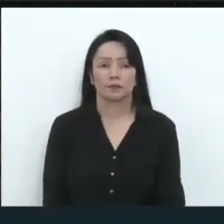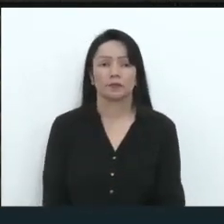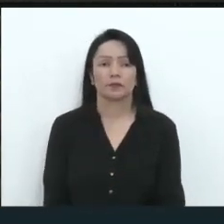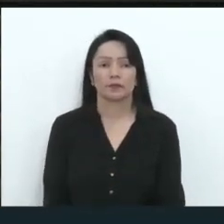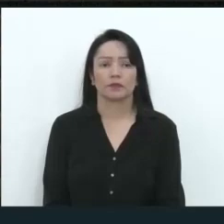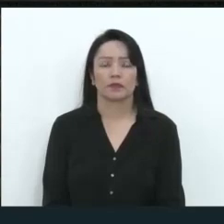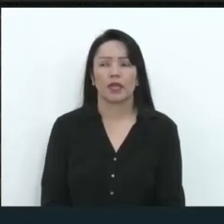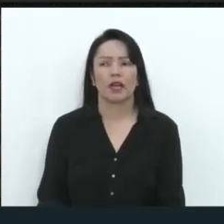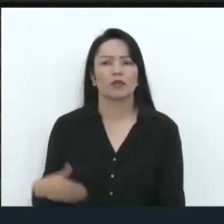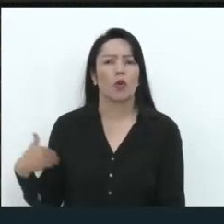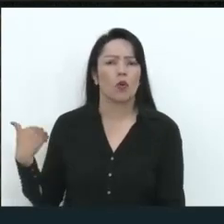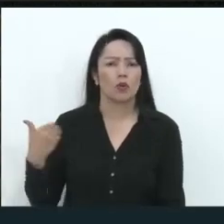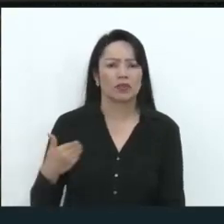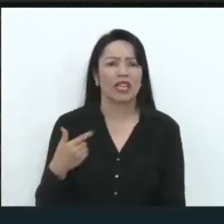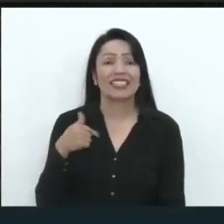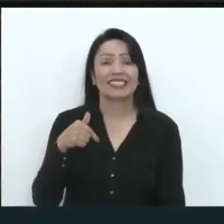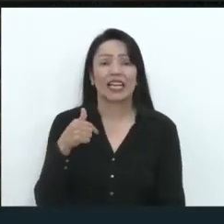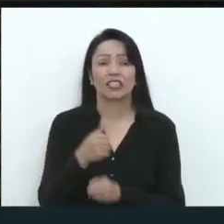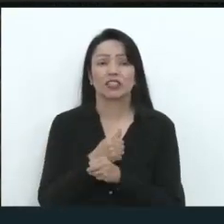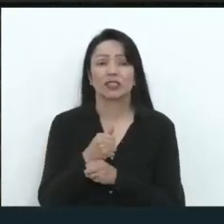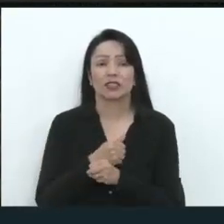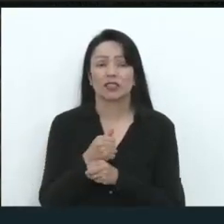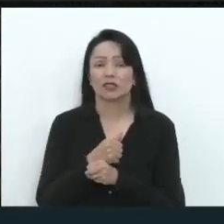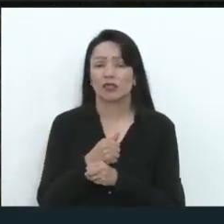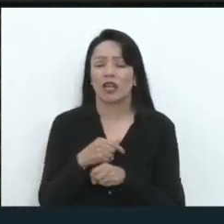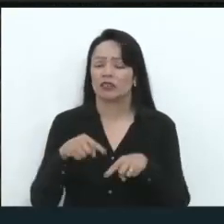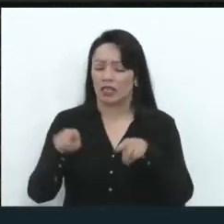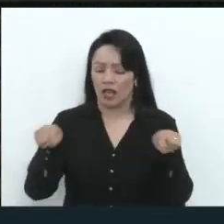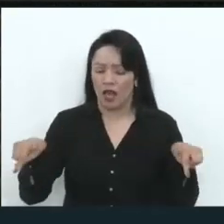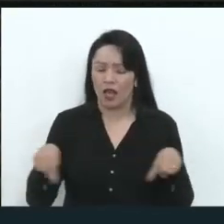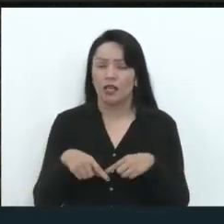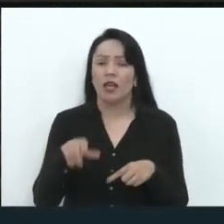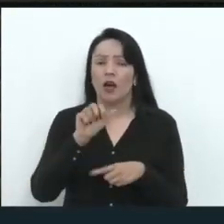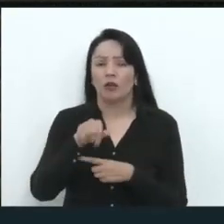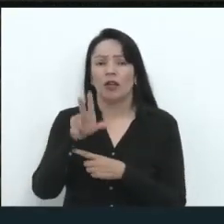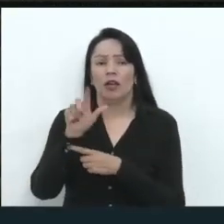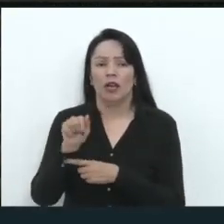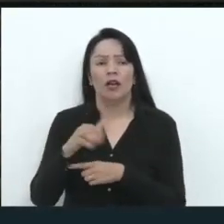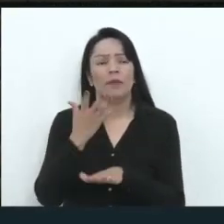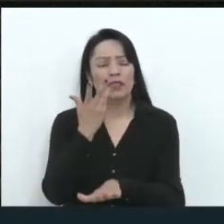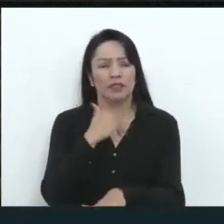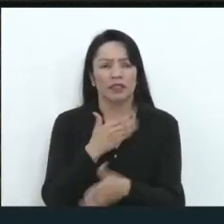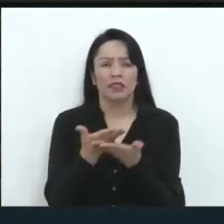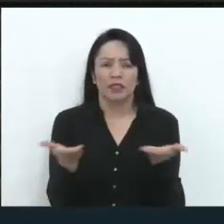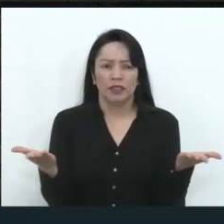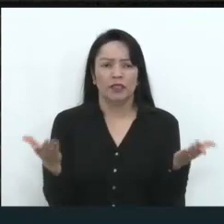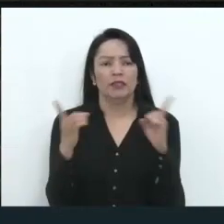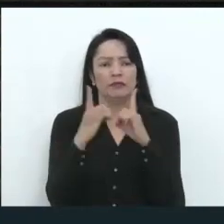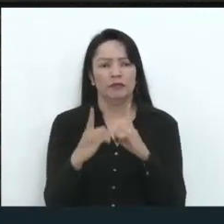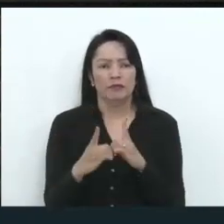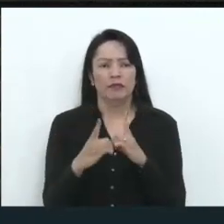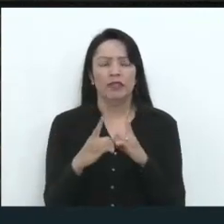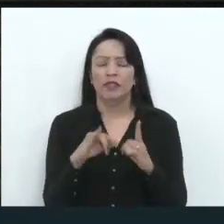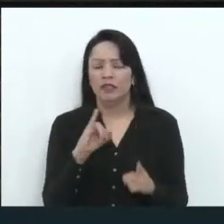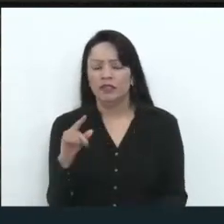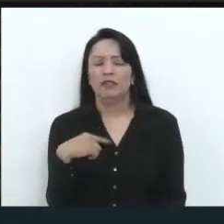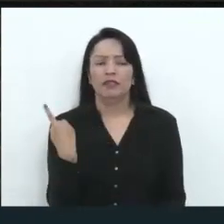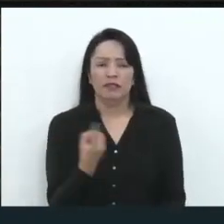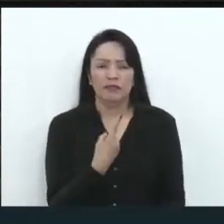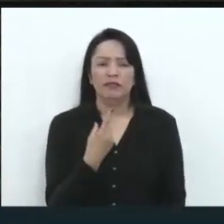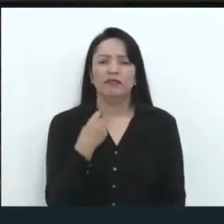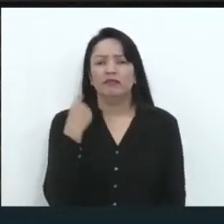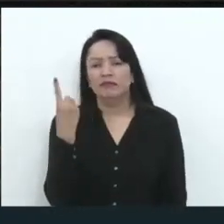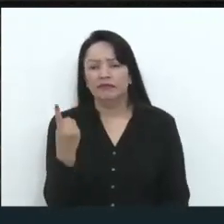nesses últimos 7 anos de ter sala de aula suficiente para as nossas crianças. Se nós tivermos uma ou